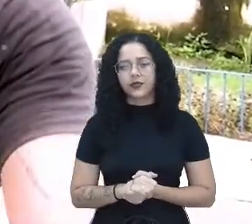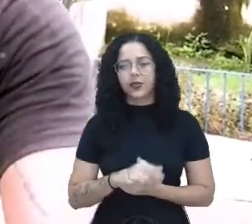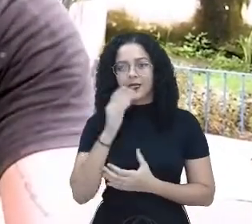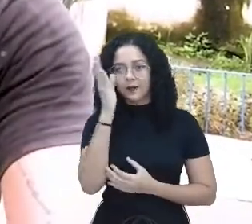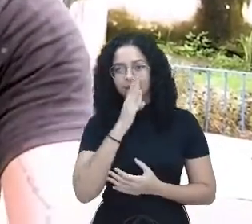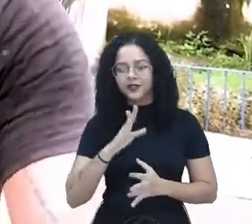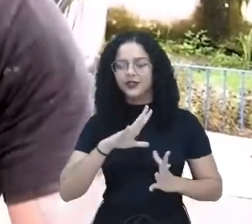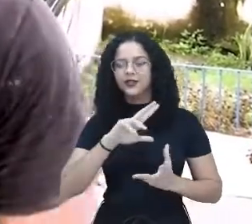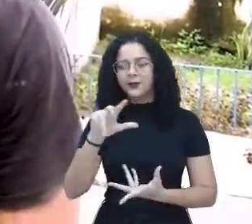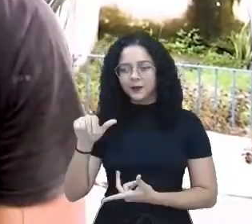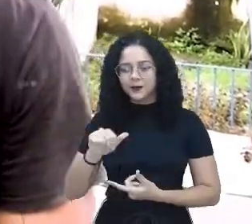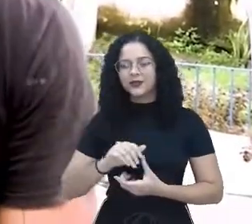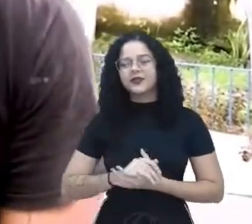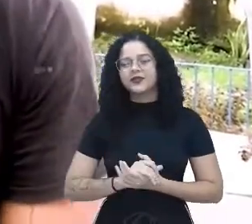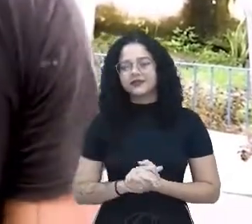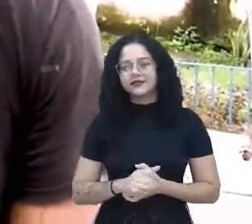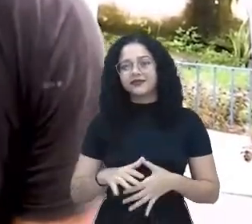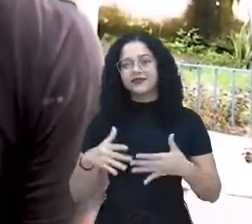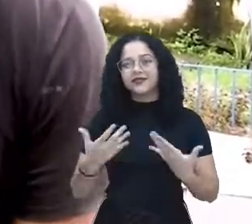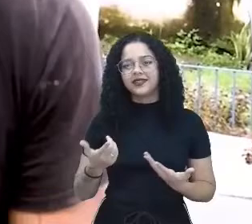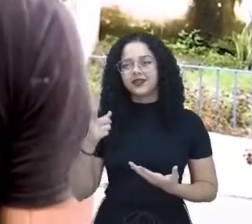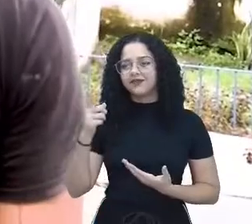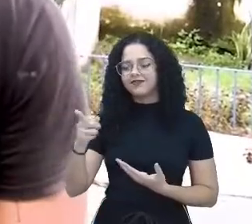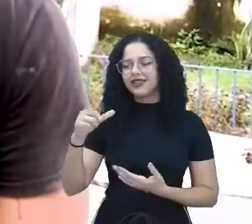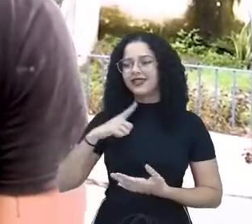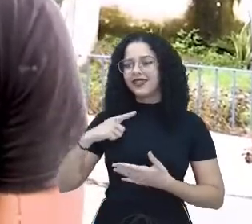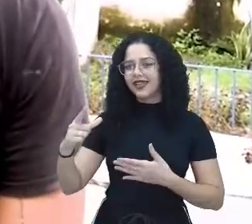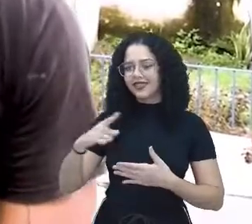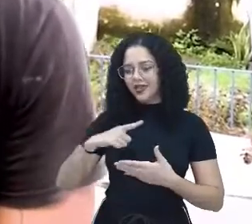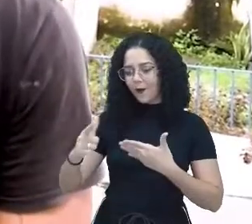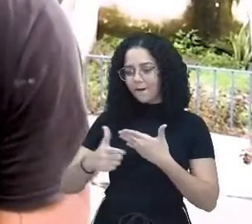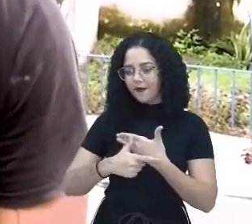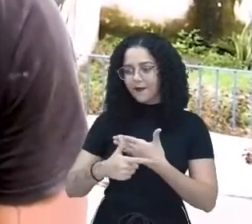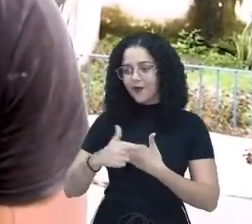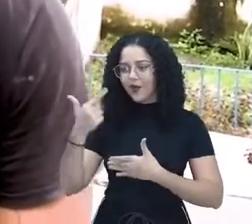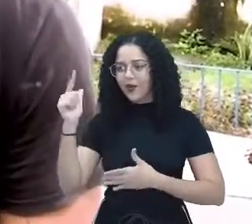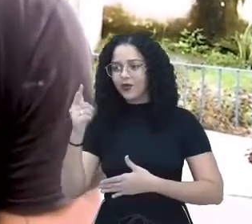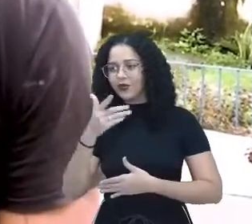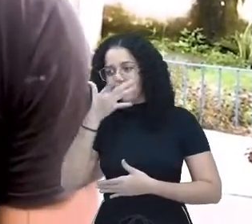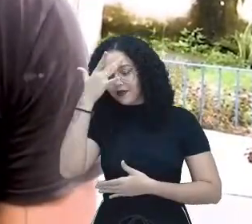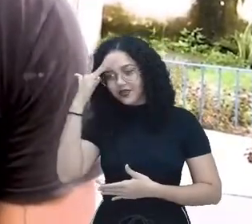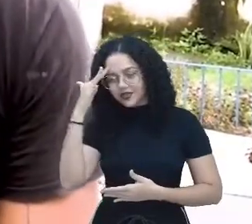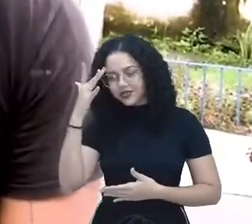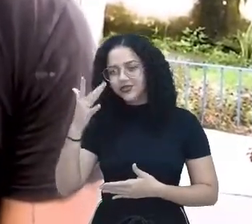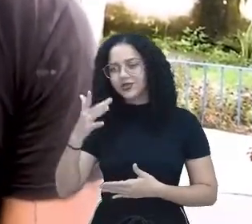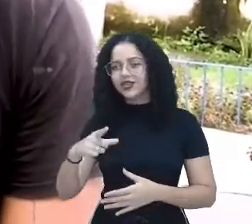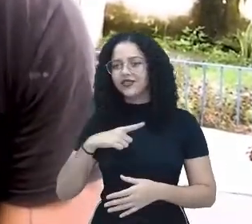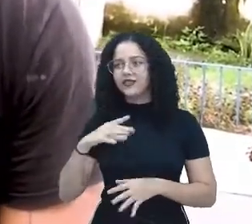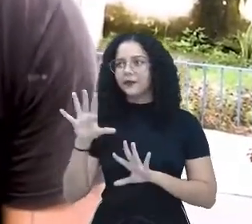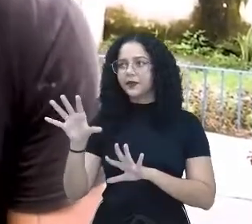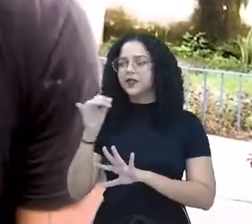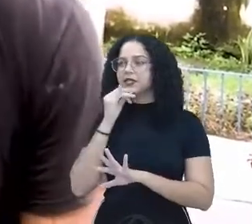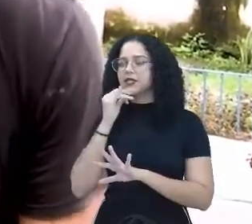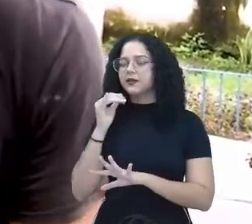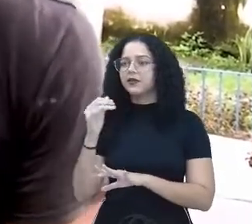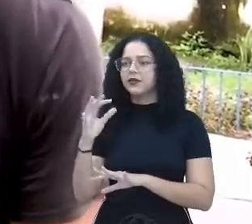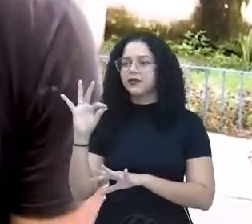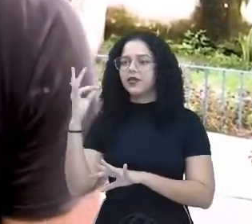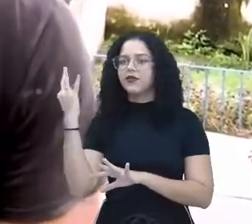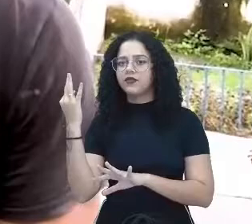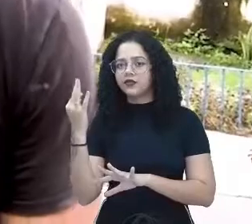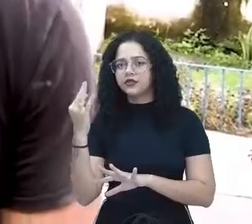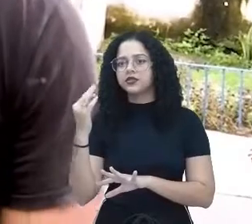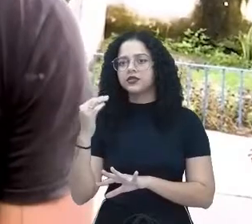e do mundo. Então ele tinha que ter o papel que outros caras tiveram. Por exemplo, na França, Henri Wallon foi ministro